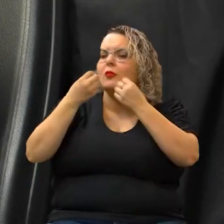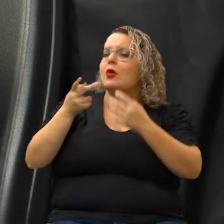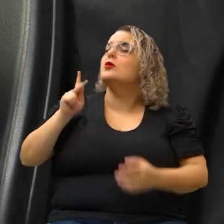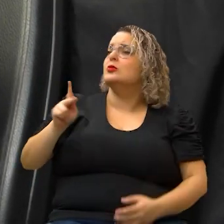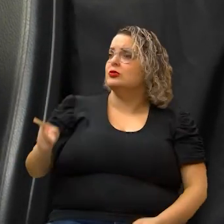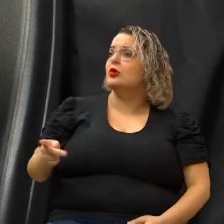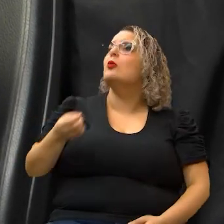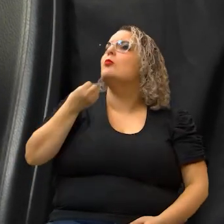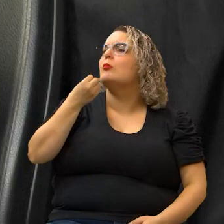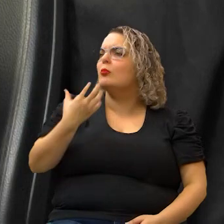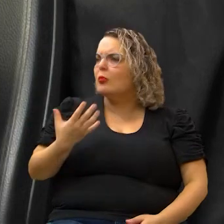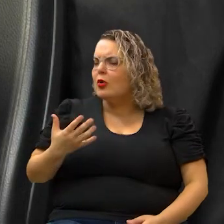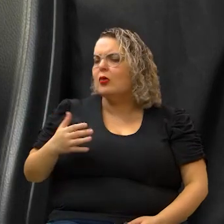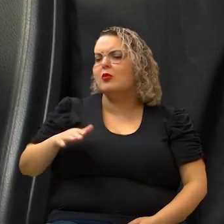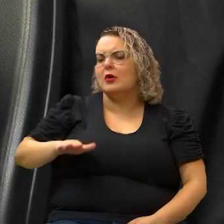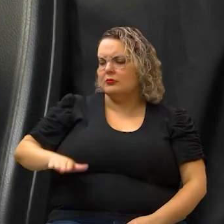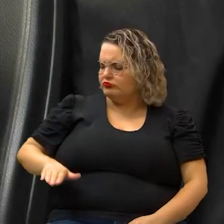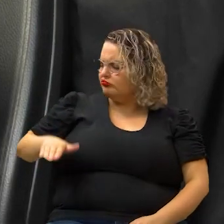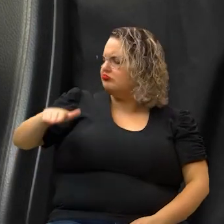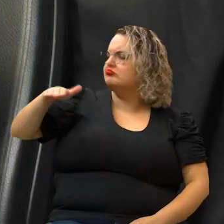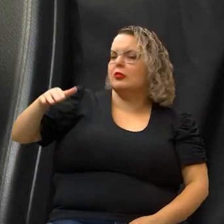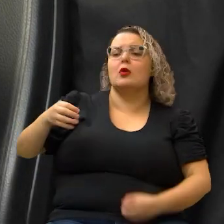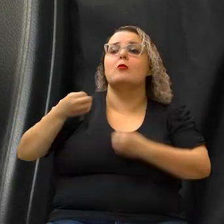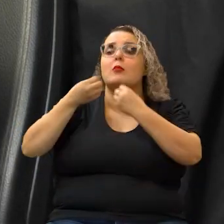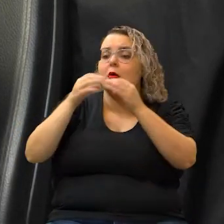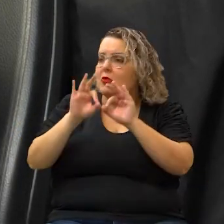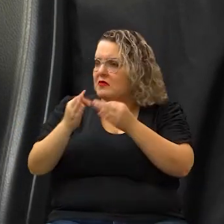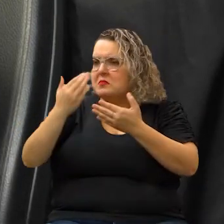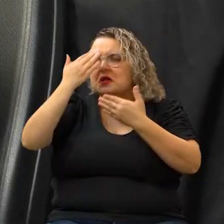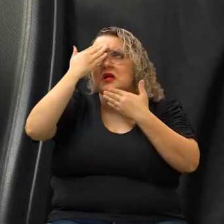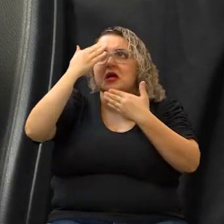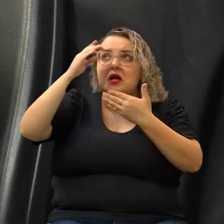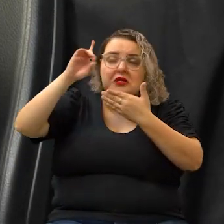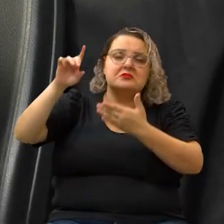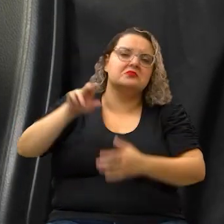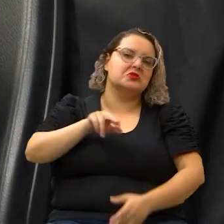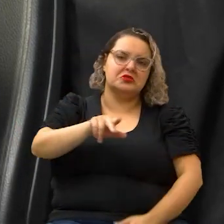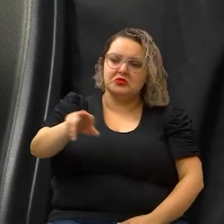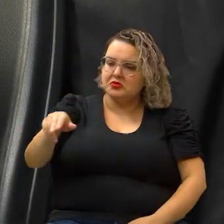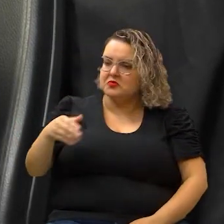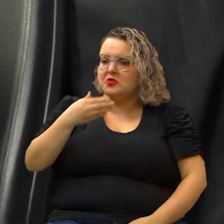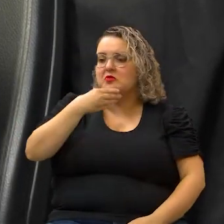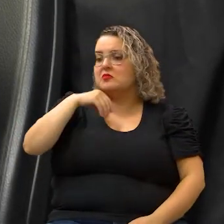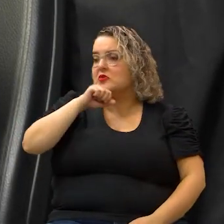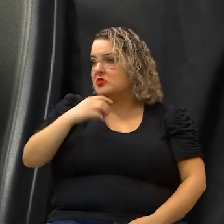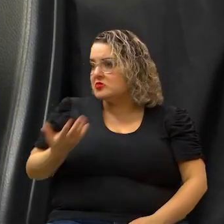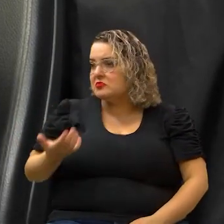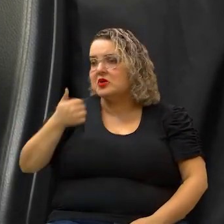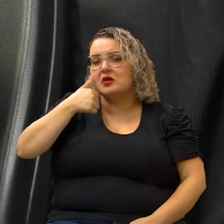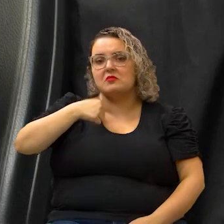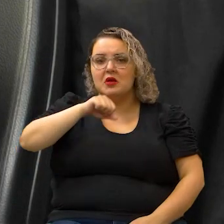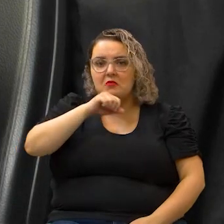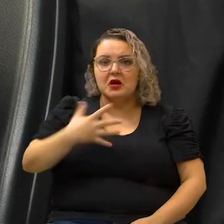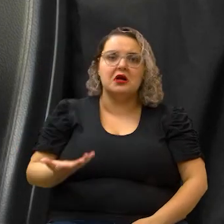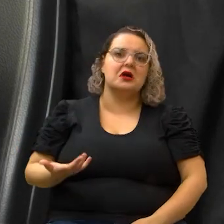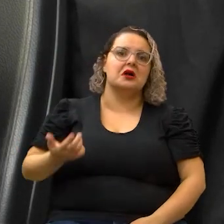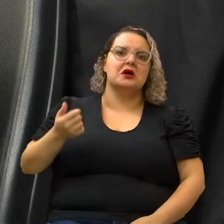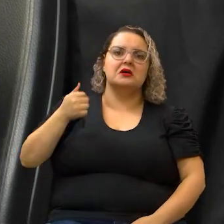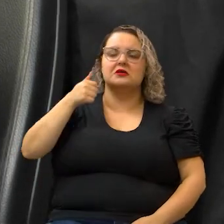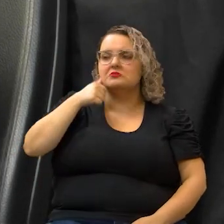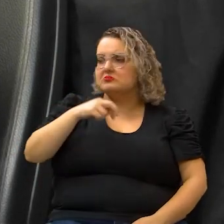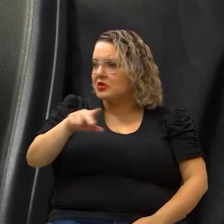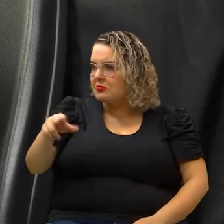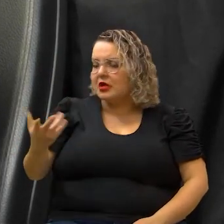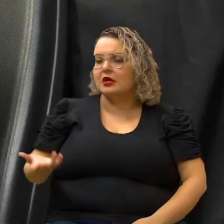professores, boa infância, uma boa família, graças a Deus, meus irmãos, meus pais. E da minha casa, olha que interessante,